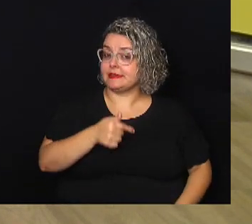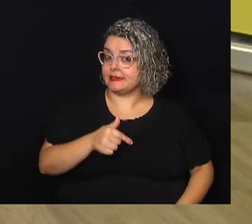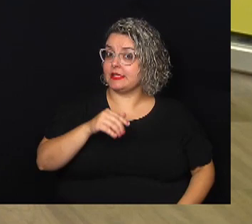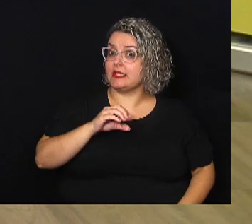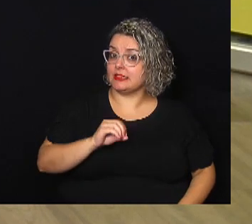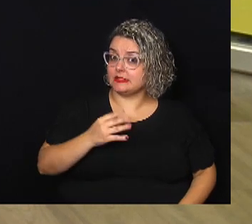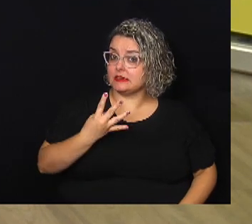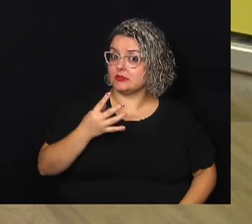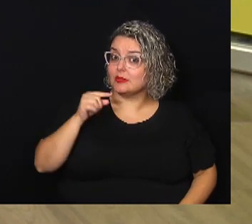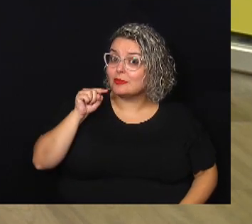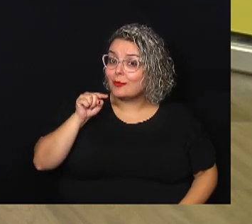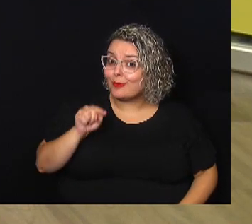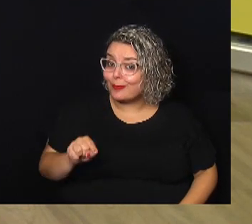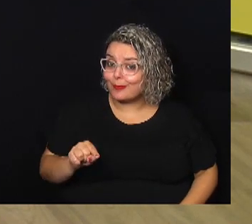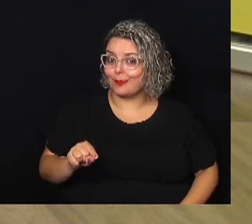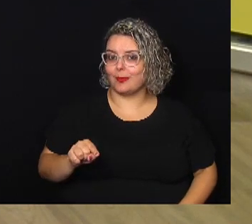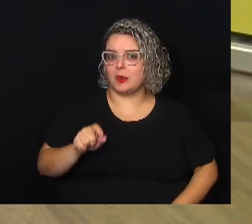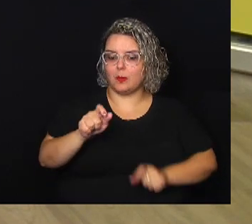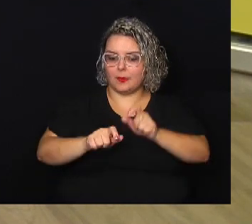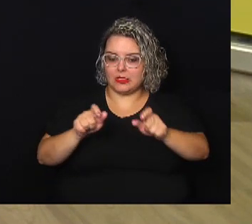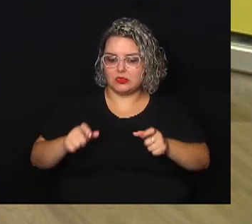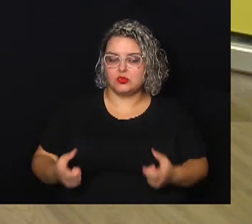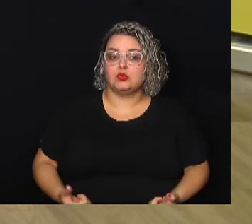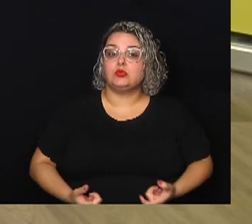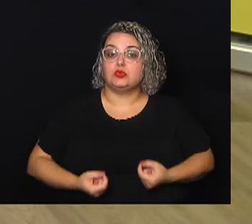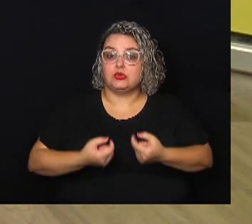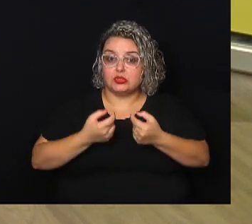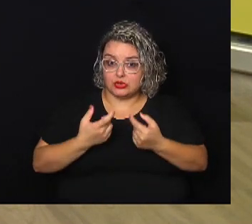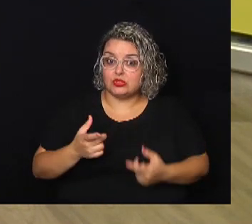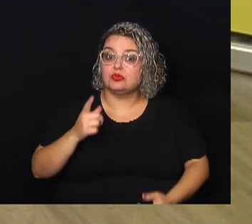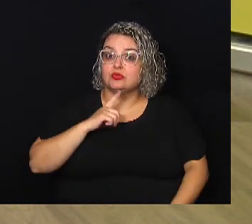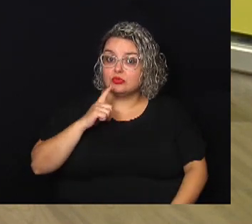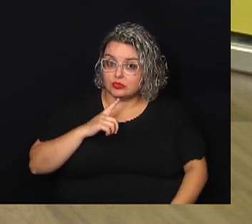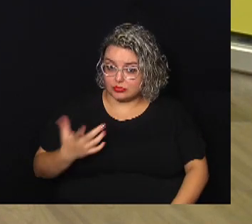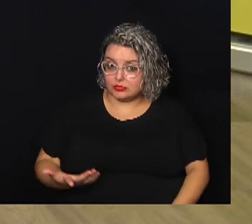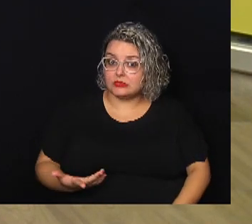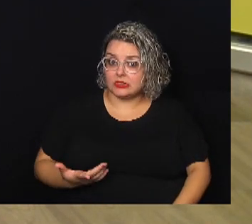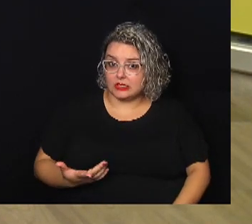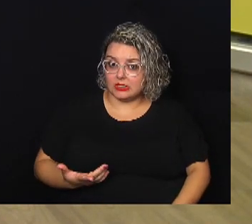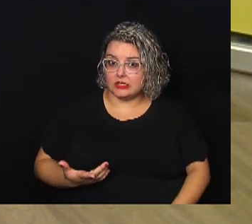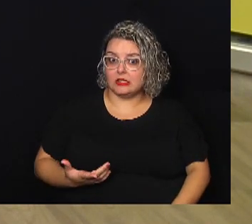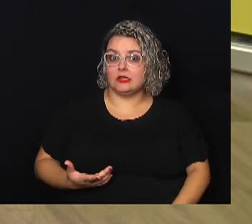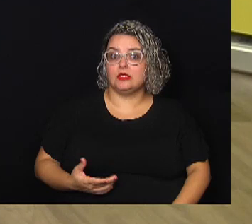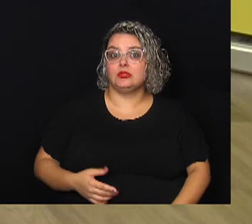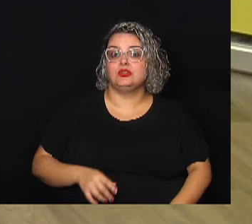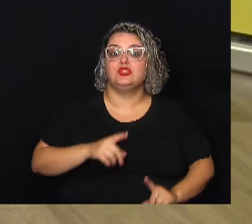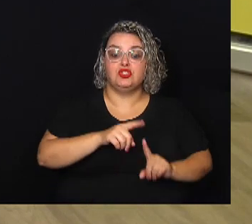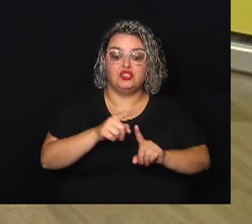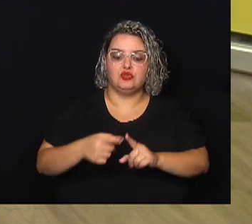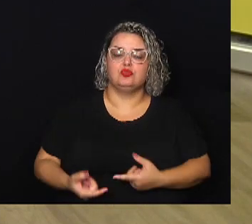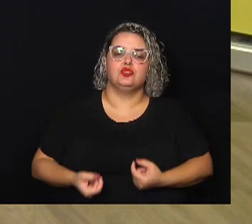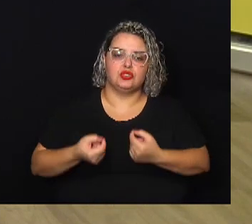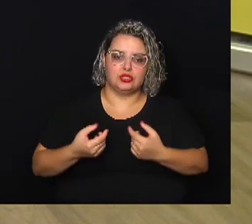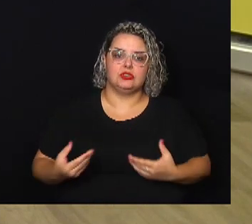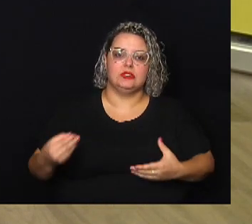mil casos de câncer vão surgir aí por ano. Isso aqui no Brasil